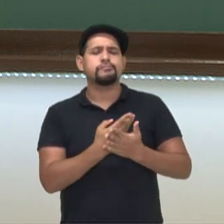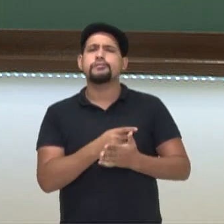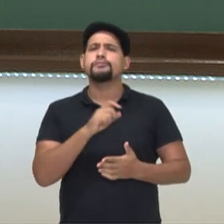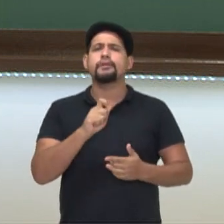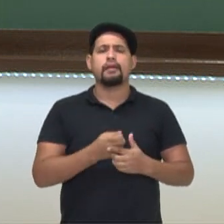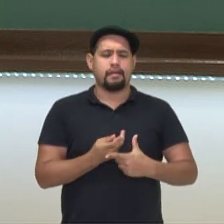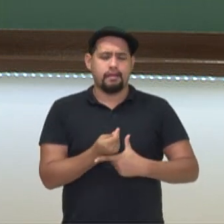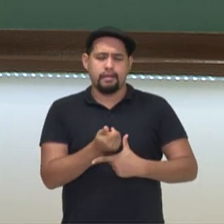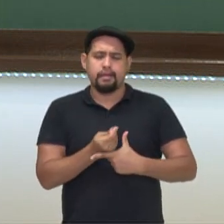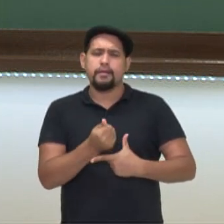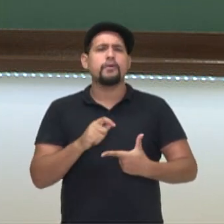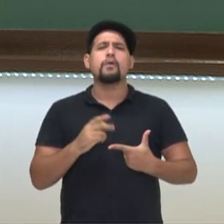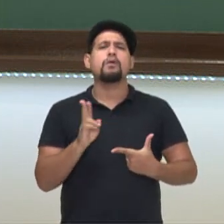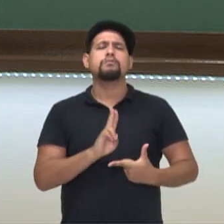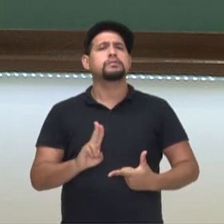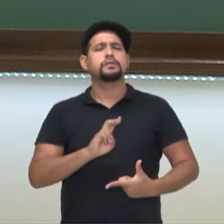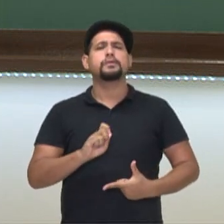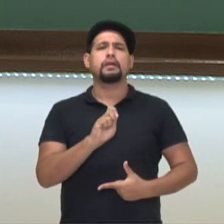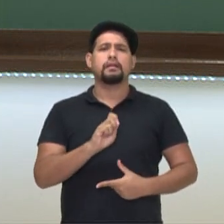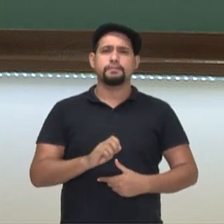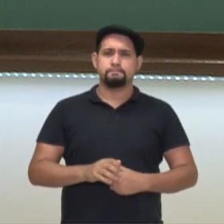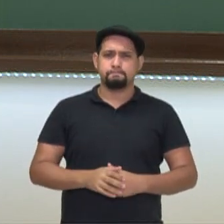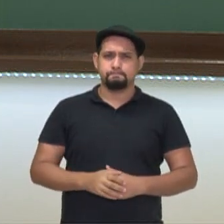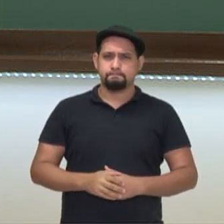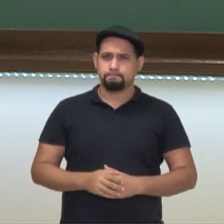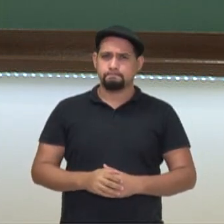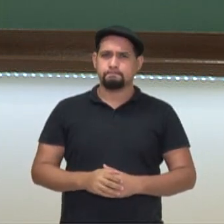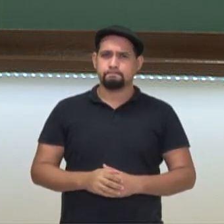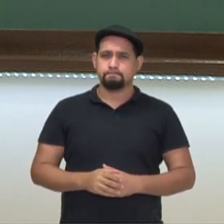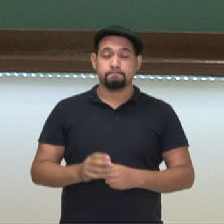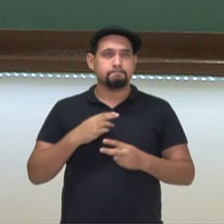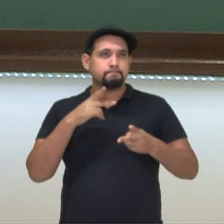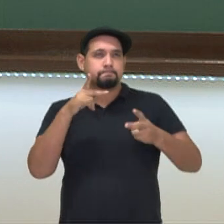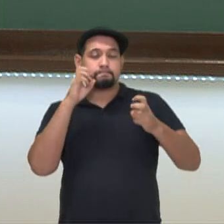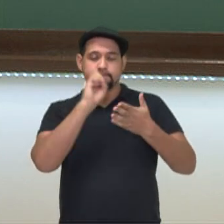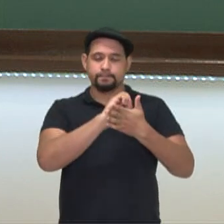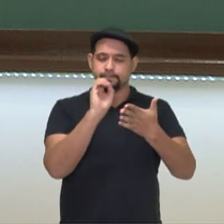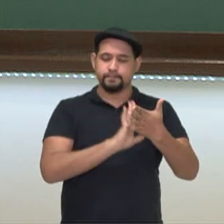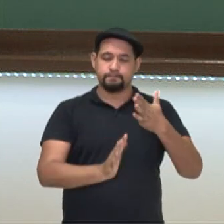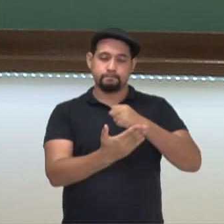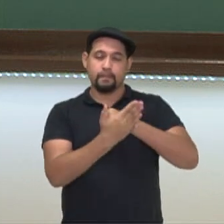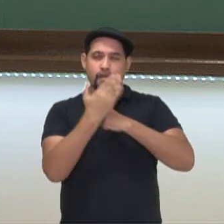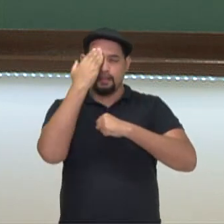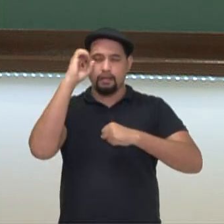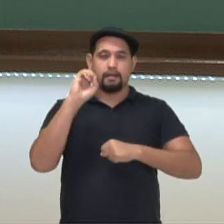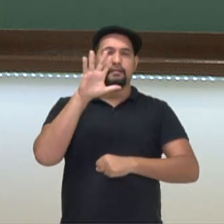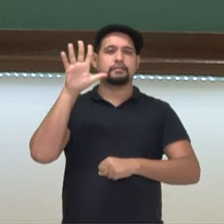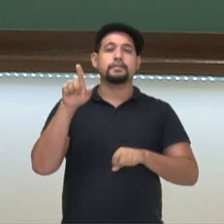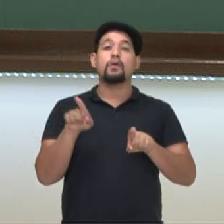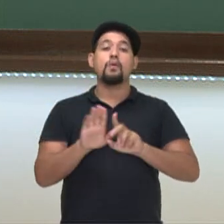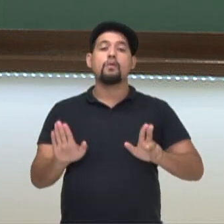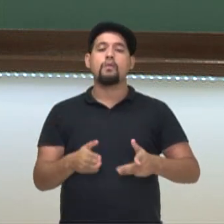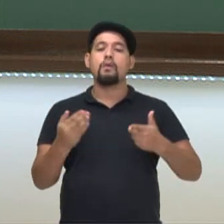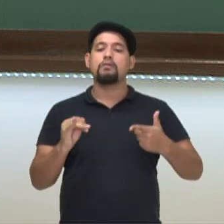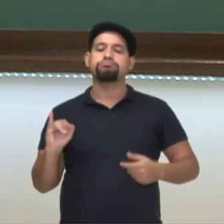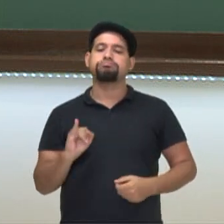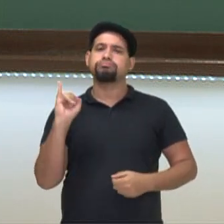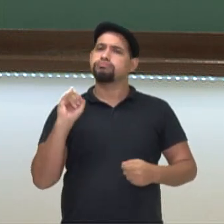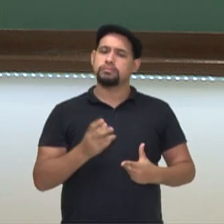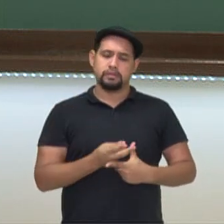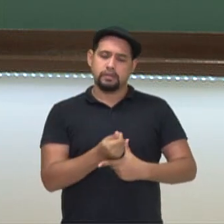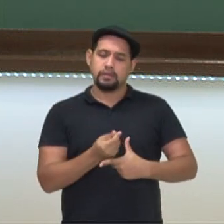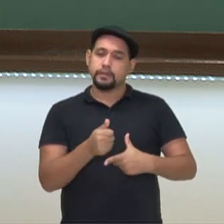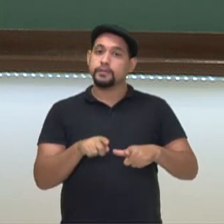expressão algébrica? Qual que é a utilidade dela? Vamos ver se os exercícios nos ajudam a entender um pouquinho qual que é a importância da expressão